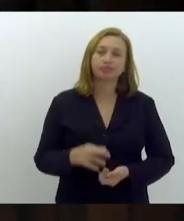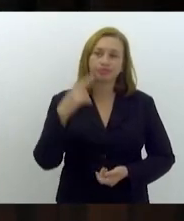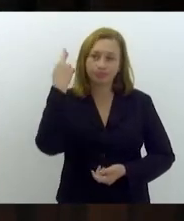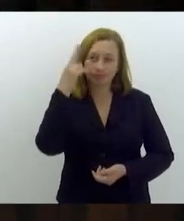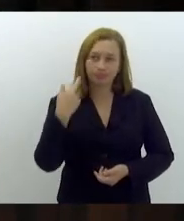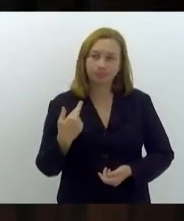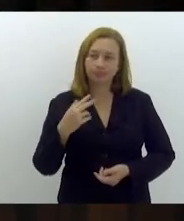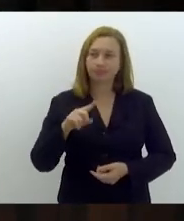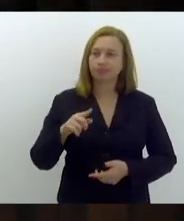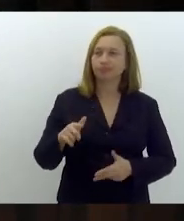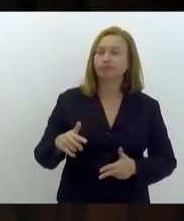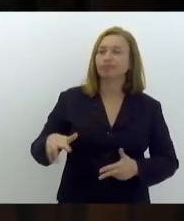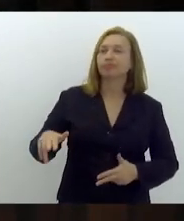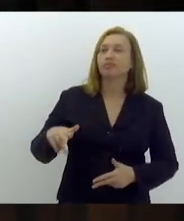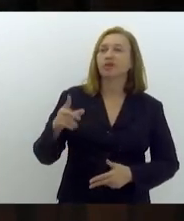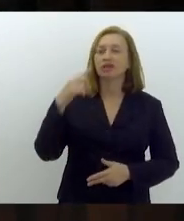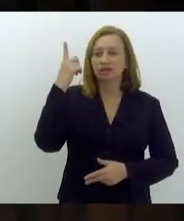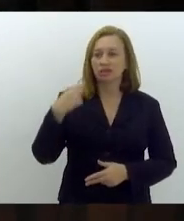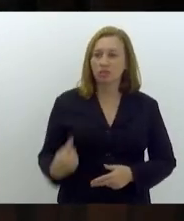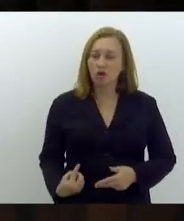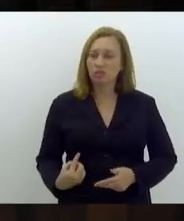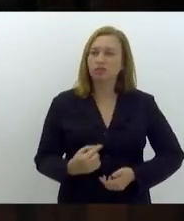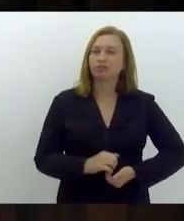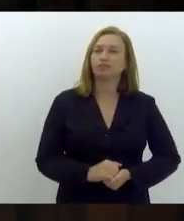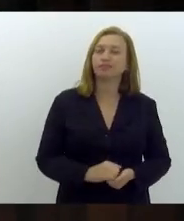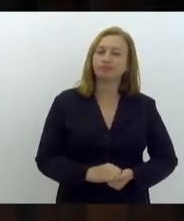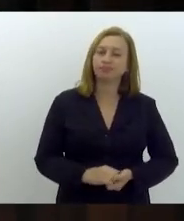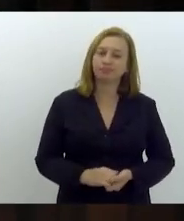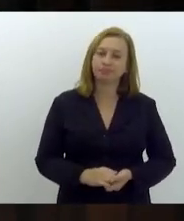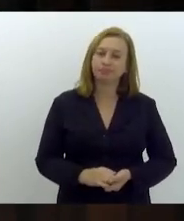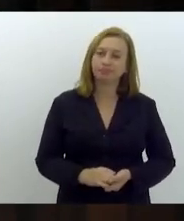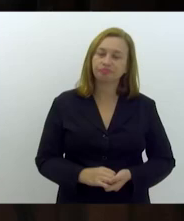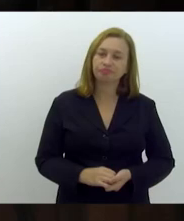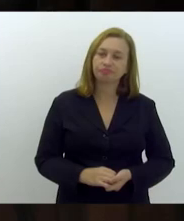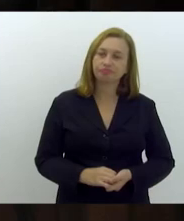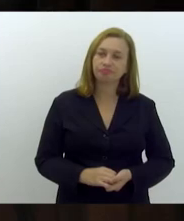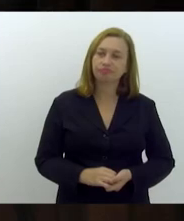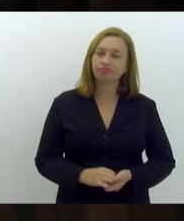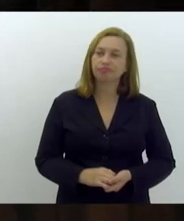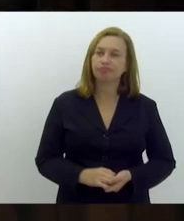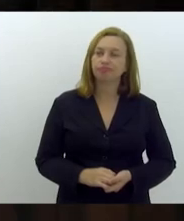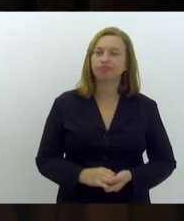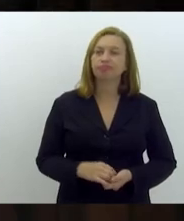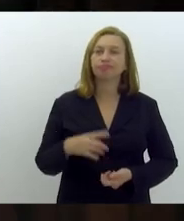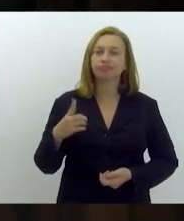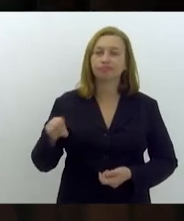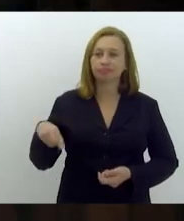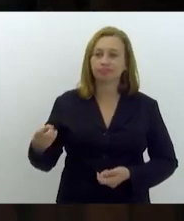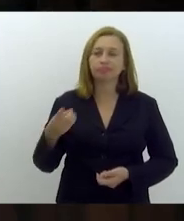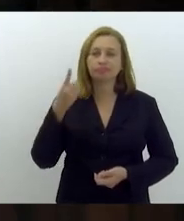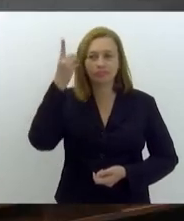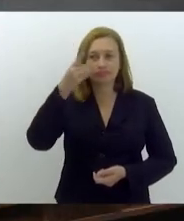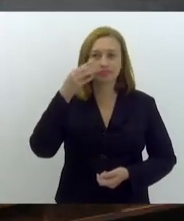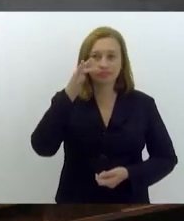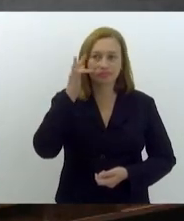Renata próxima a deputada Dani Balbi E preparo Deputado Flávio serafini